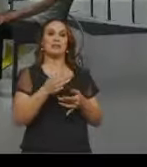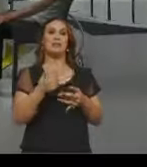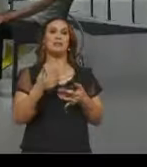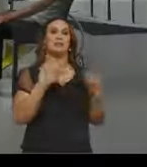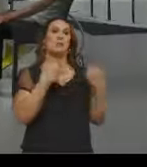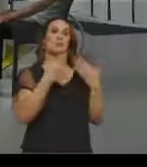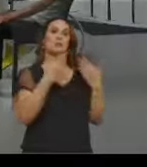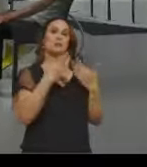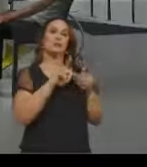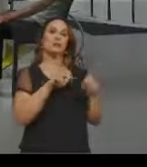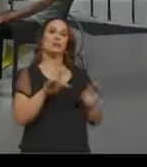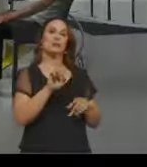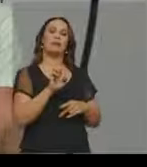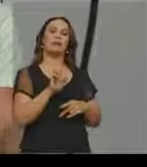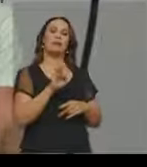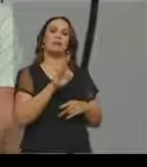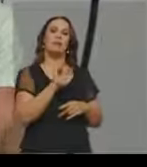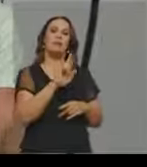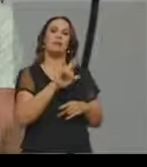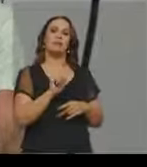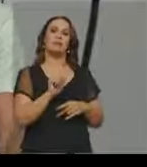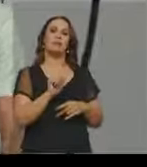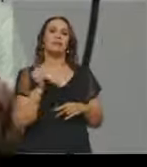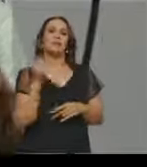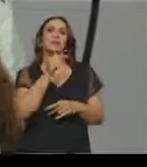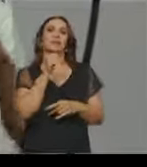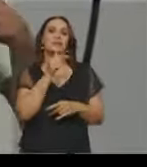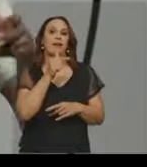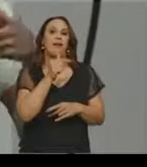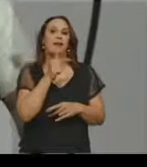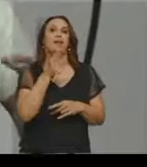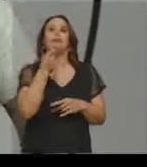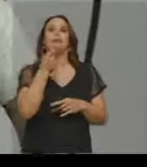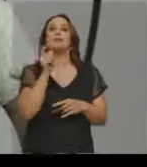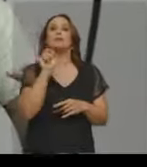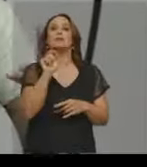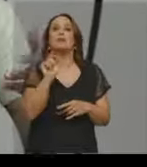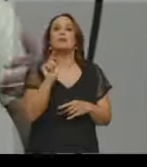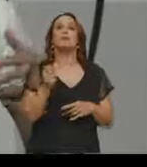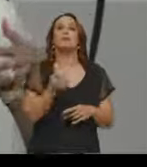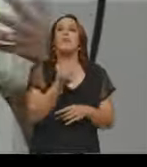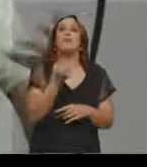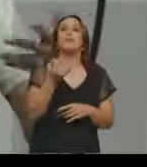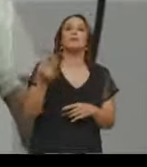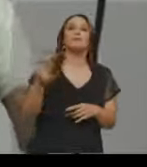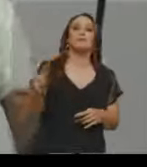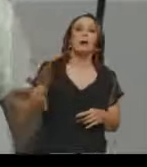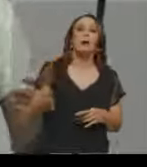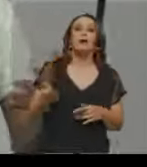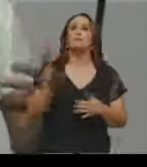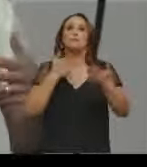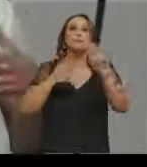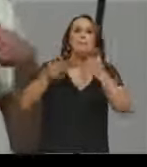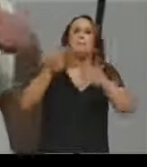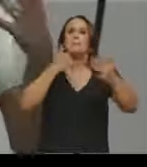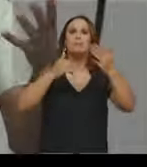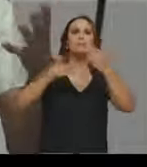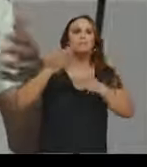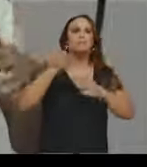a professora Débora falou o seguinte, né, que essa quantidade de alimentos que o planeta precisa hoje, nós